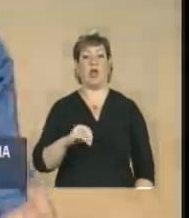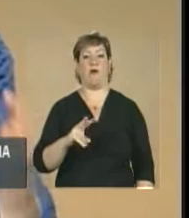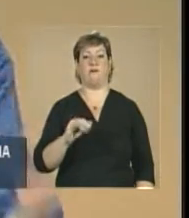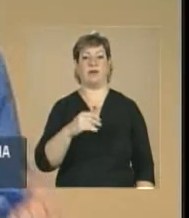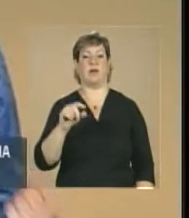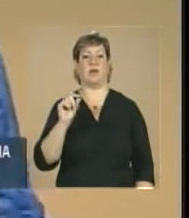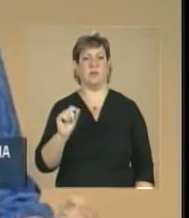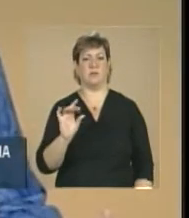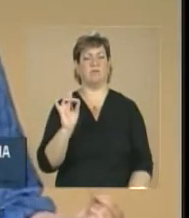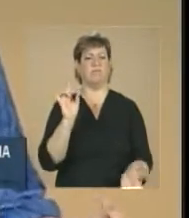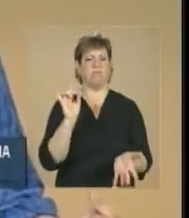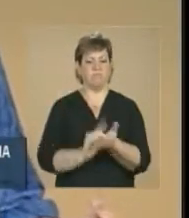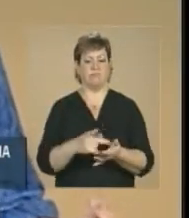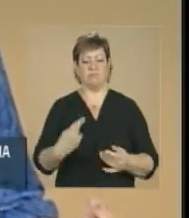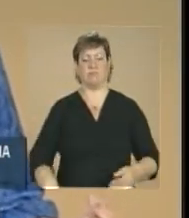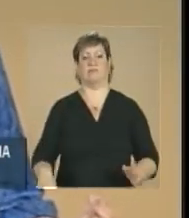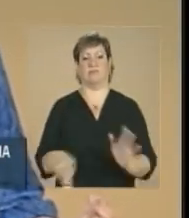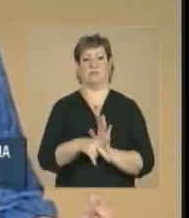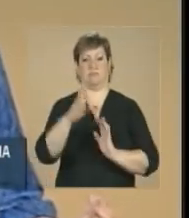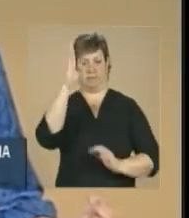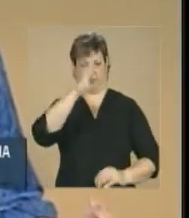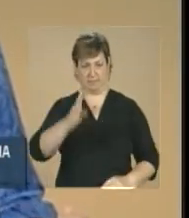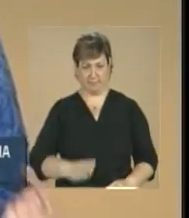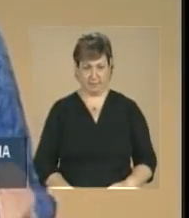inovação eminentemente brasileiro.